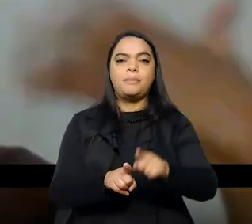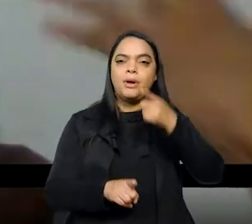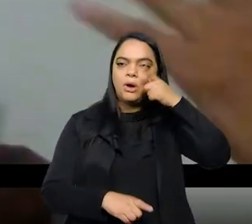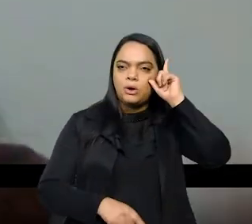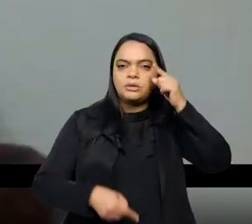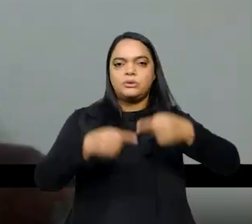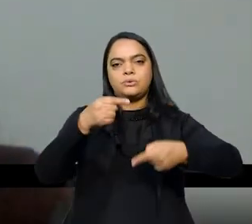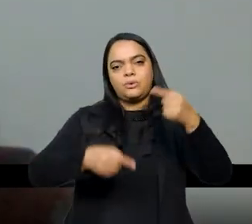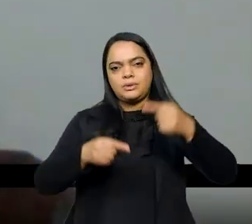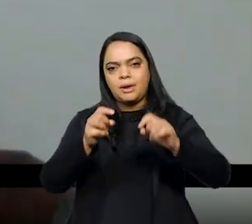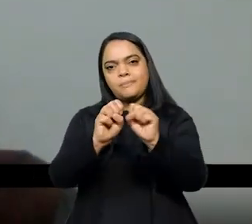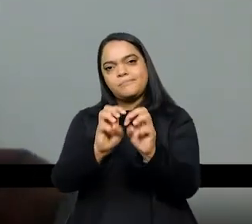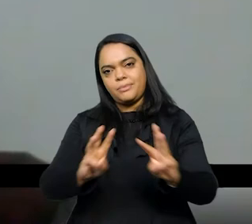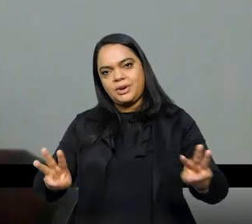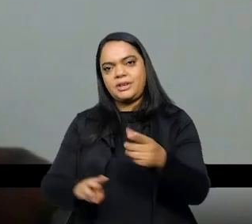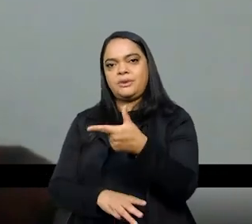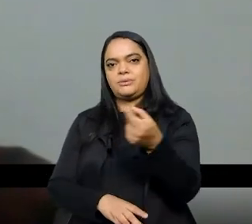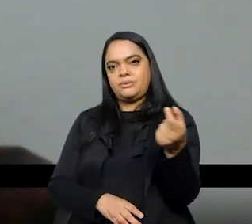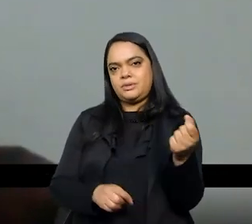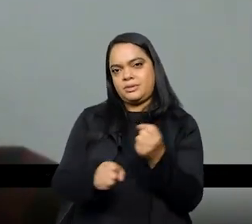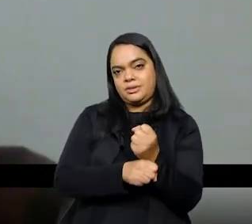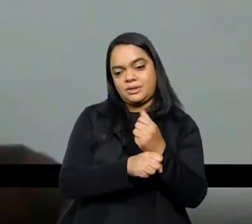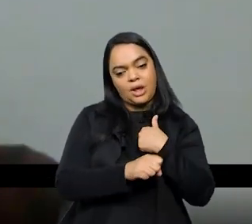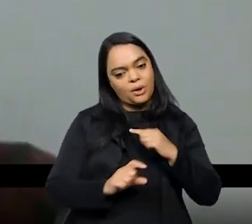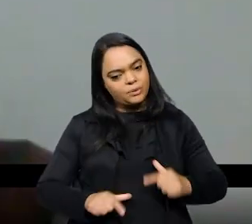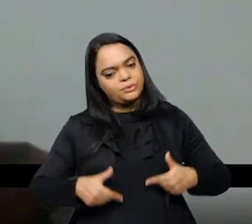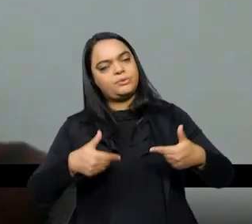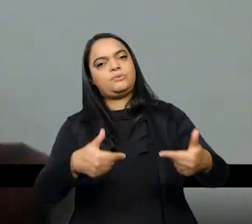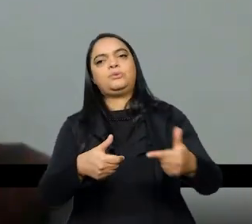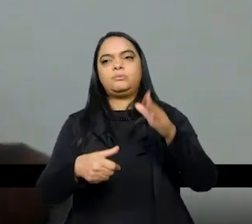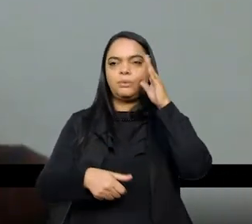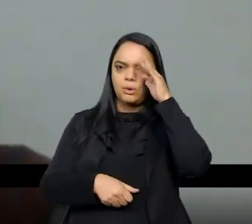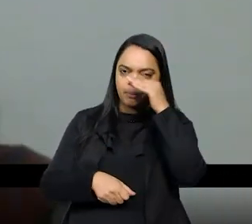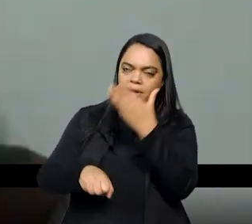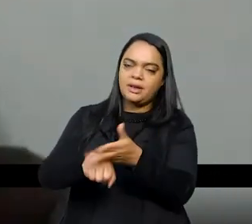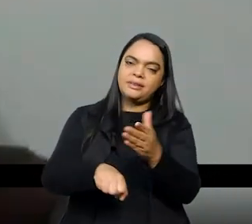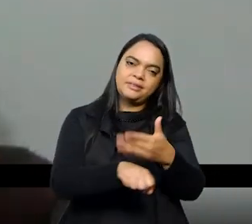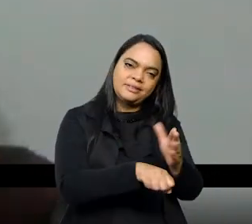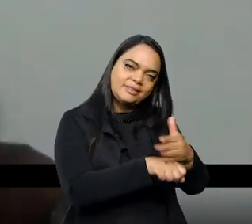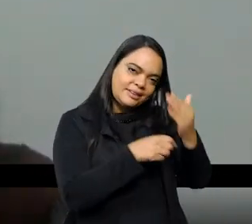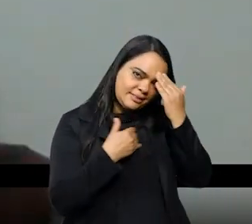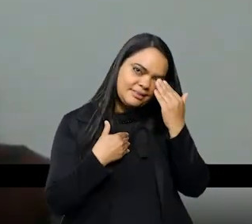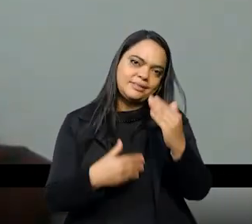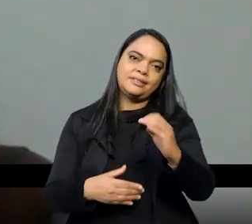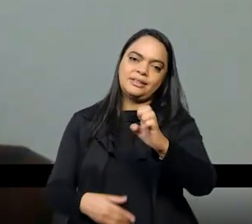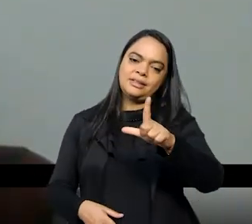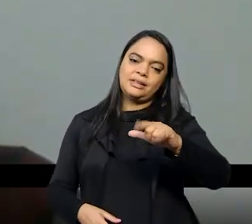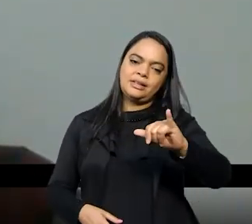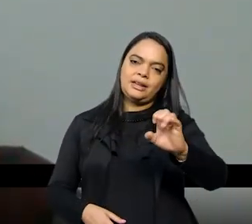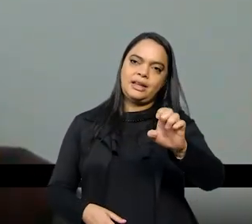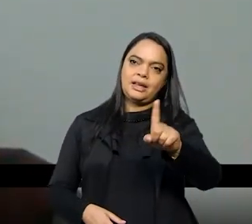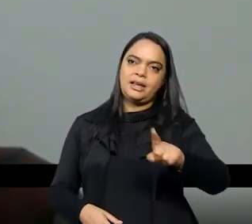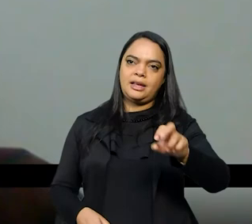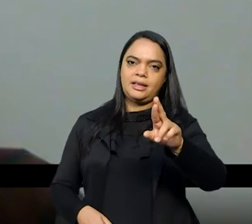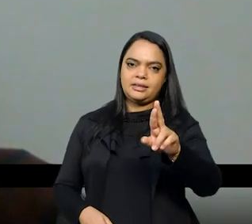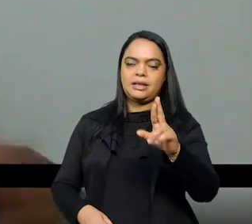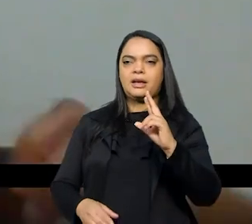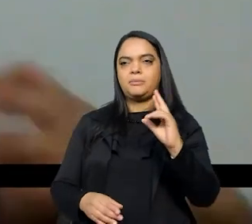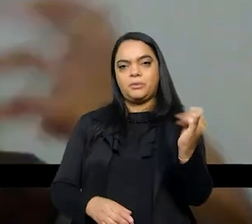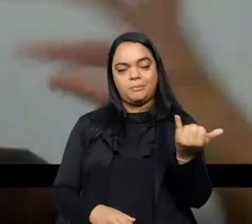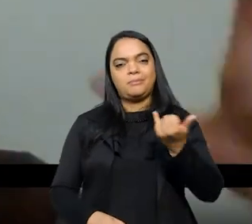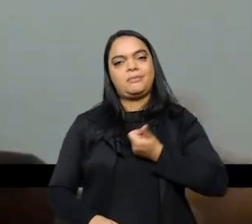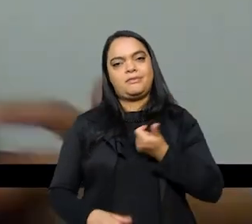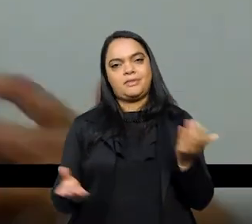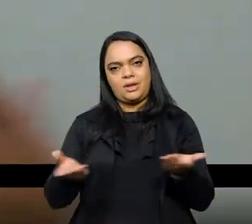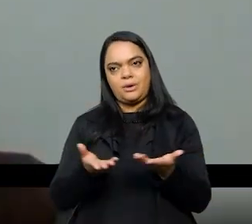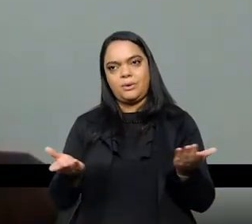tenho feito um esforço, né, para acompanhar algumas atividades, né? Agradeço até o Eliezer por comunicar, né, da atividade, e a gente